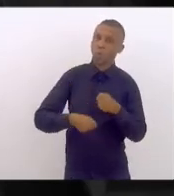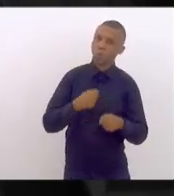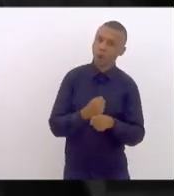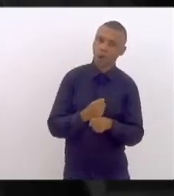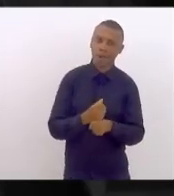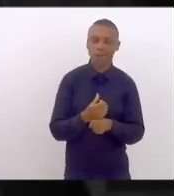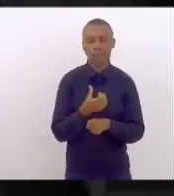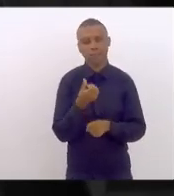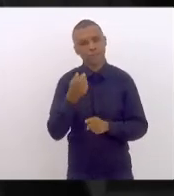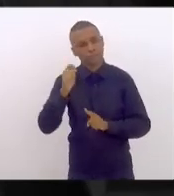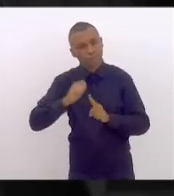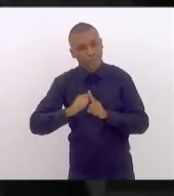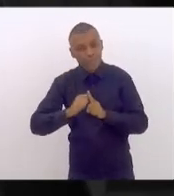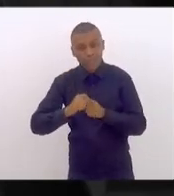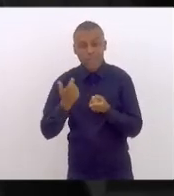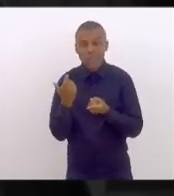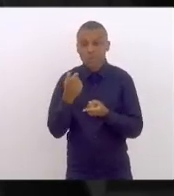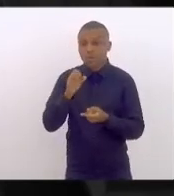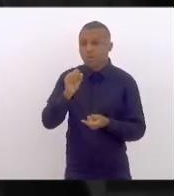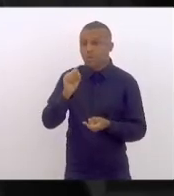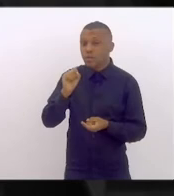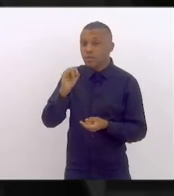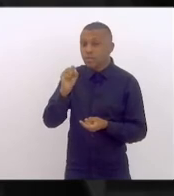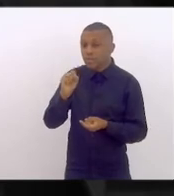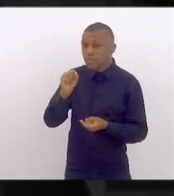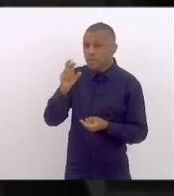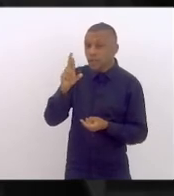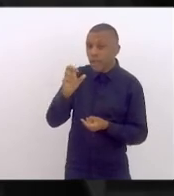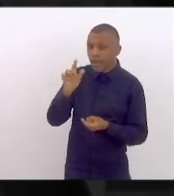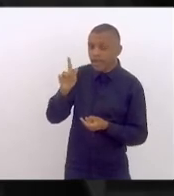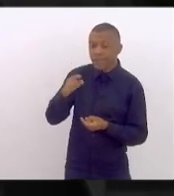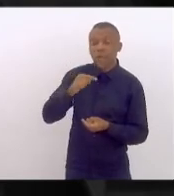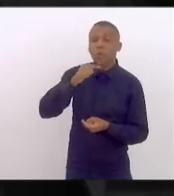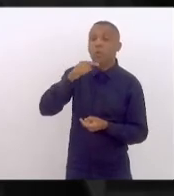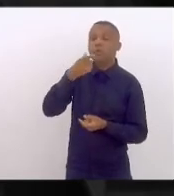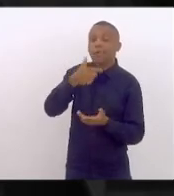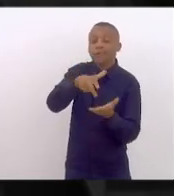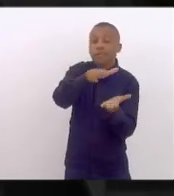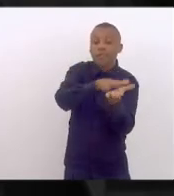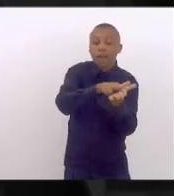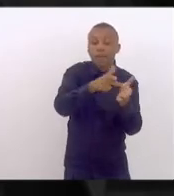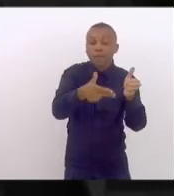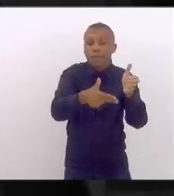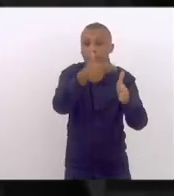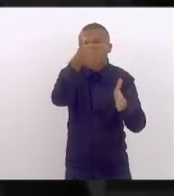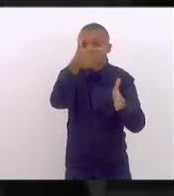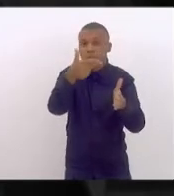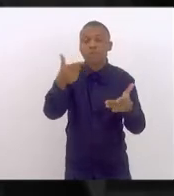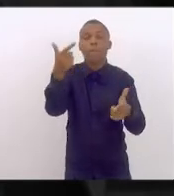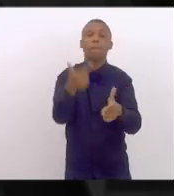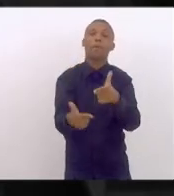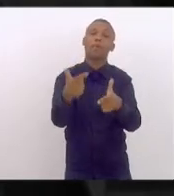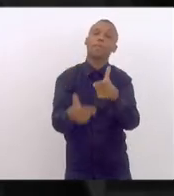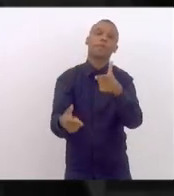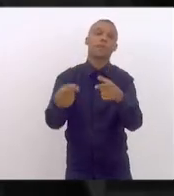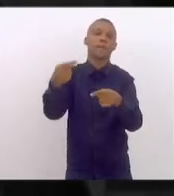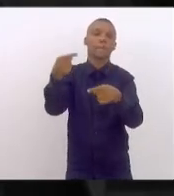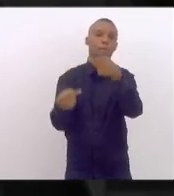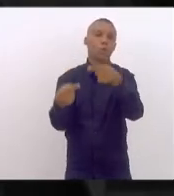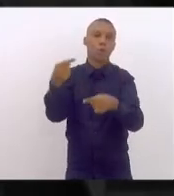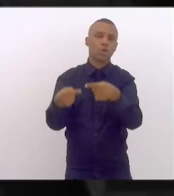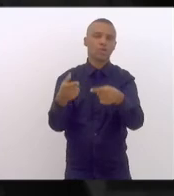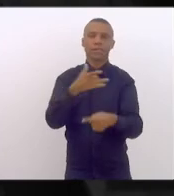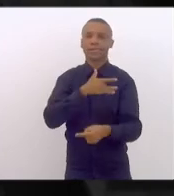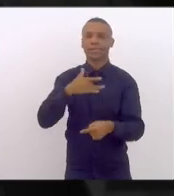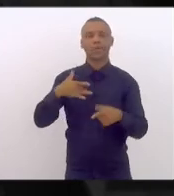sisreg e não consegue se internar para fazer uma cirurgia de média complexidade isso tem a ver com a política pública de saúde se você ficou uma